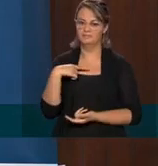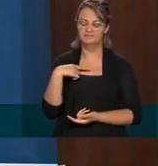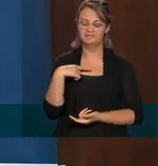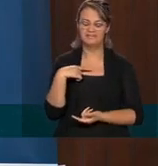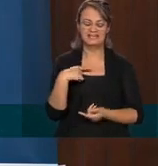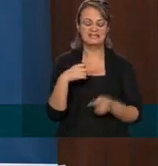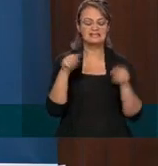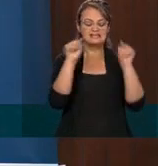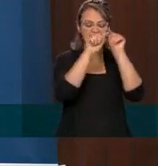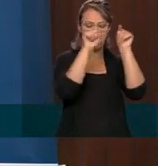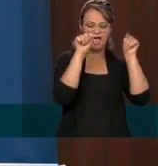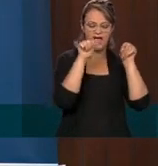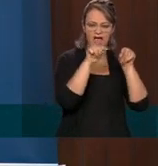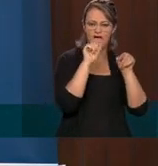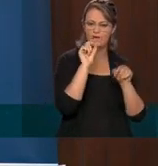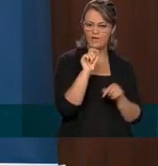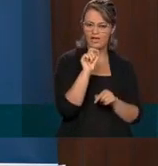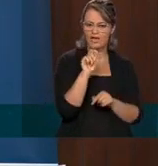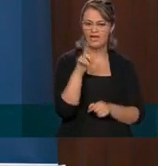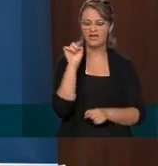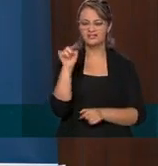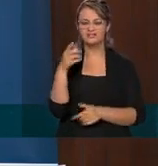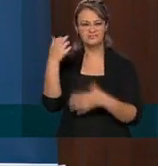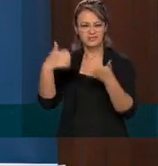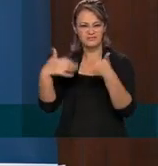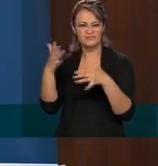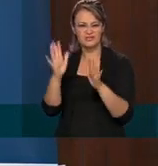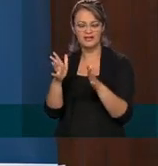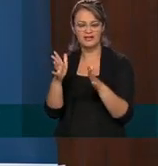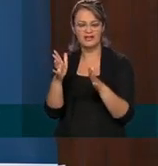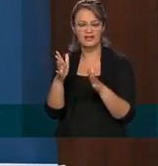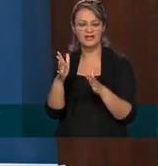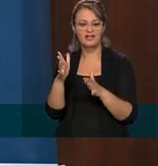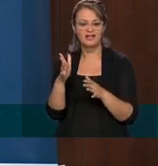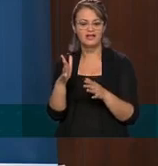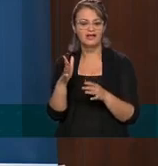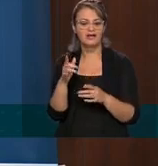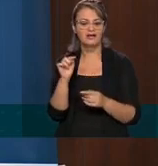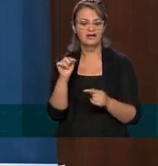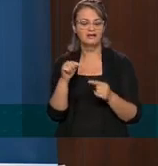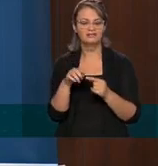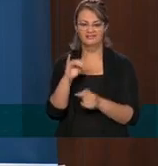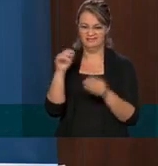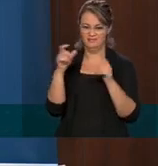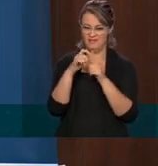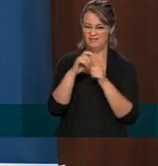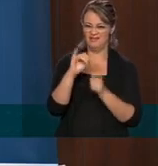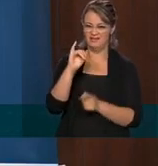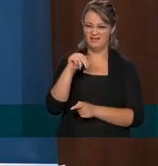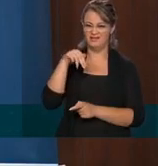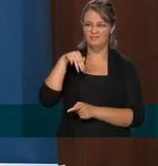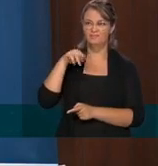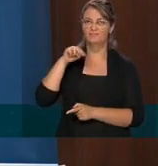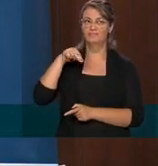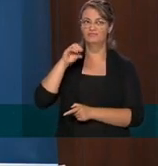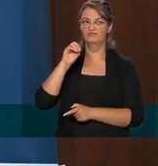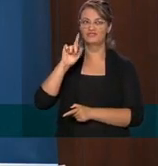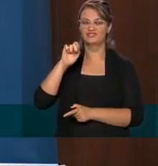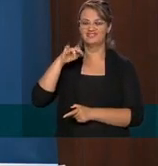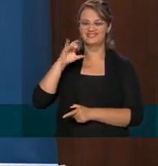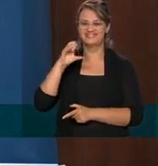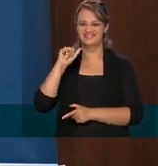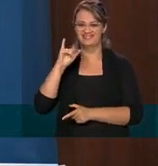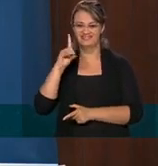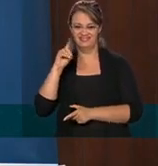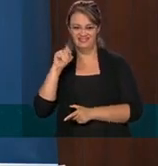primeiras incertezas foi justamente essa que a gente estava falando, que está relacionada com a questão da imunogenicidade ao longo do tempo.